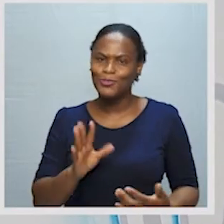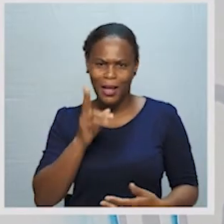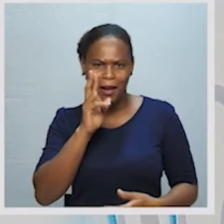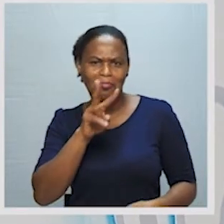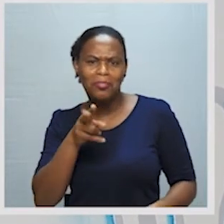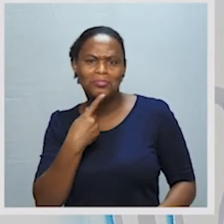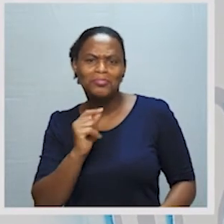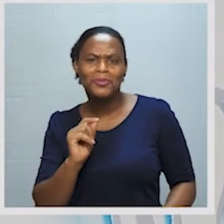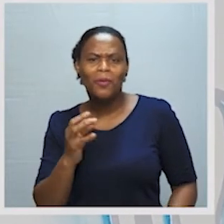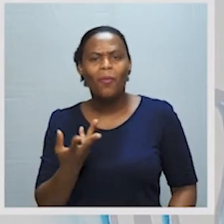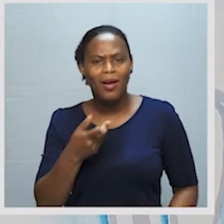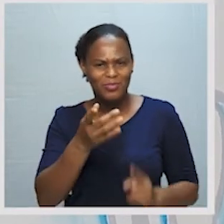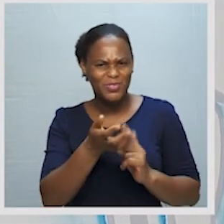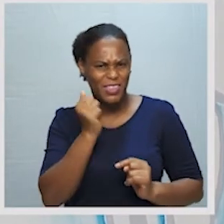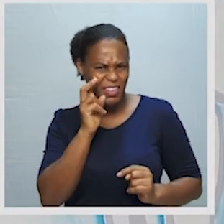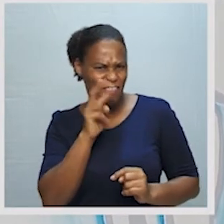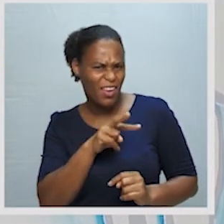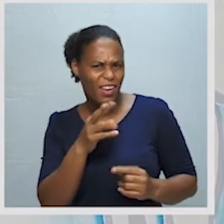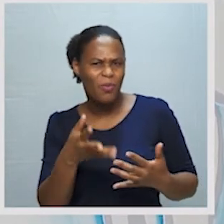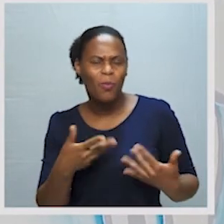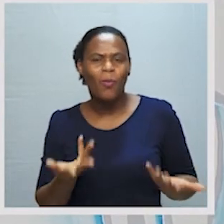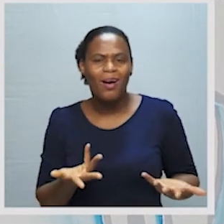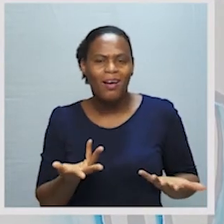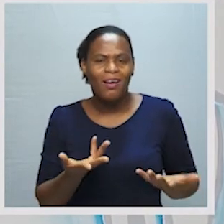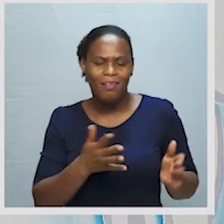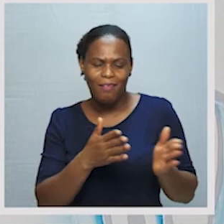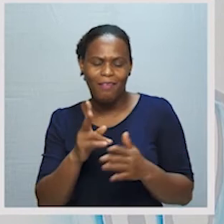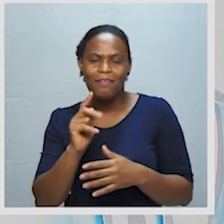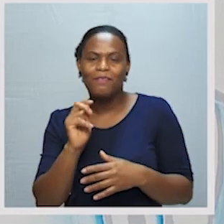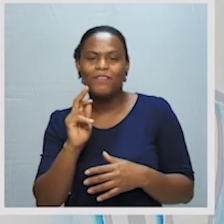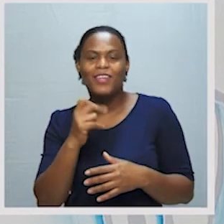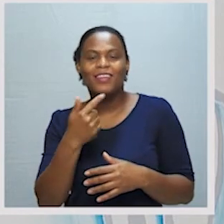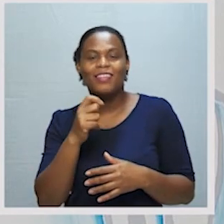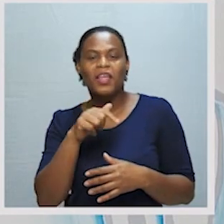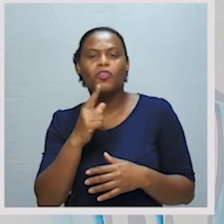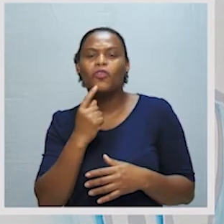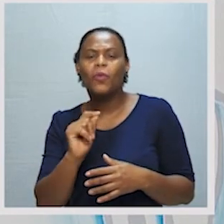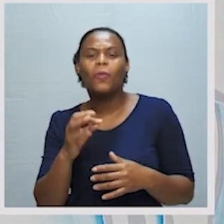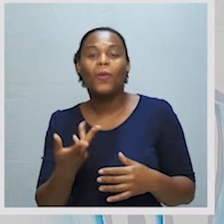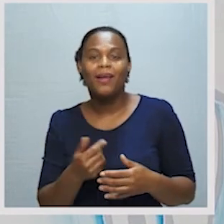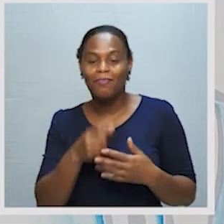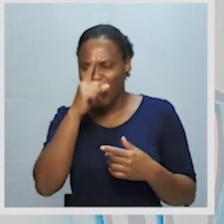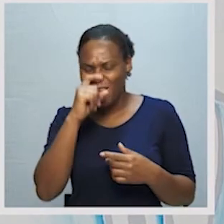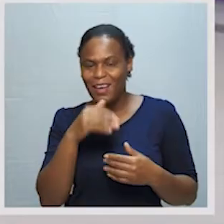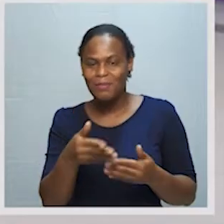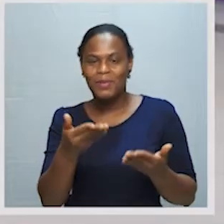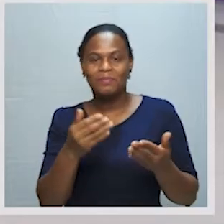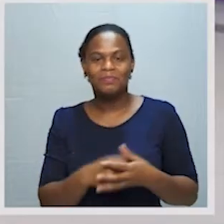Então, já identificaram? Conseguiram ver qual é a vertente? Vamos